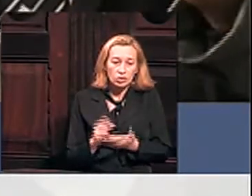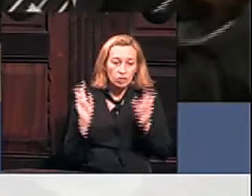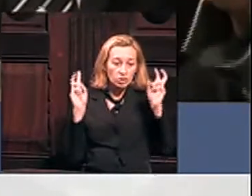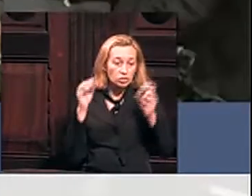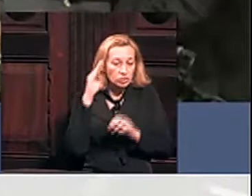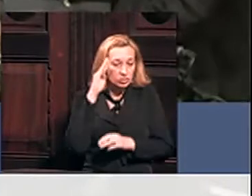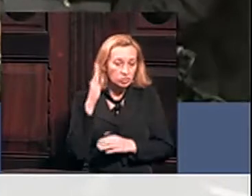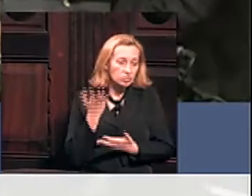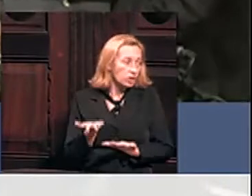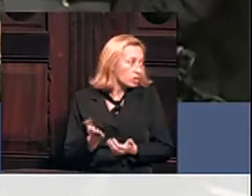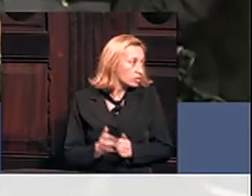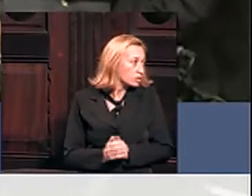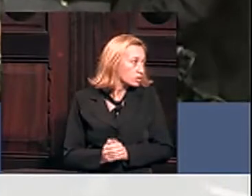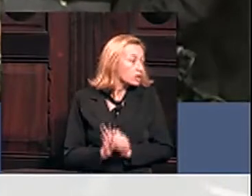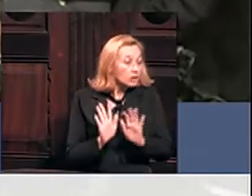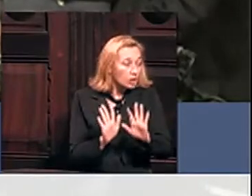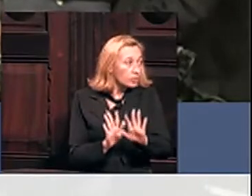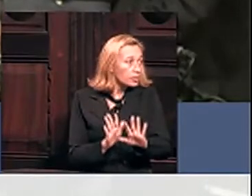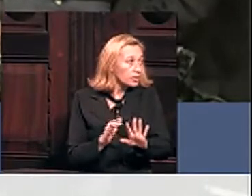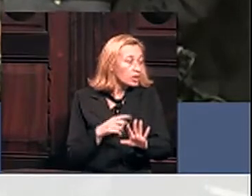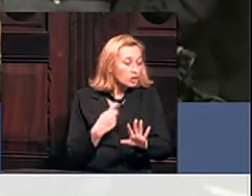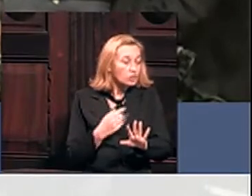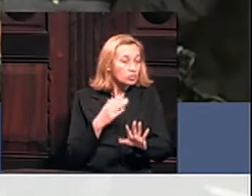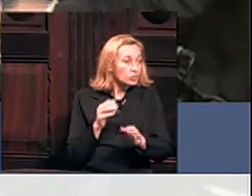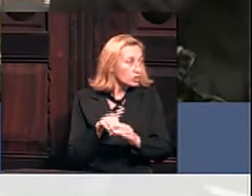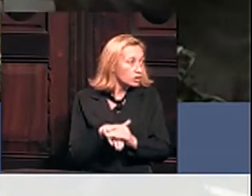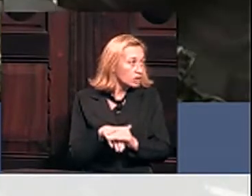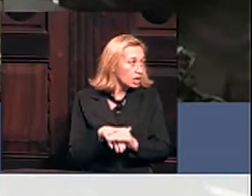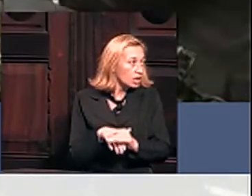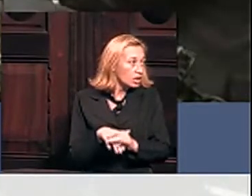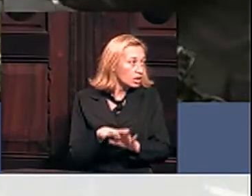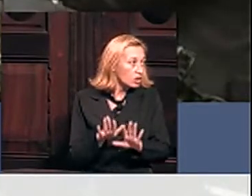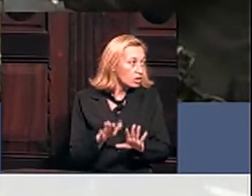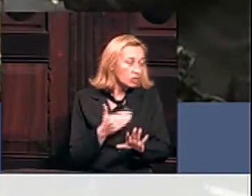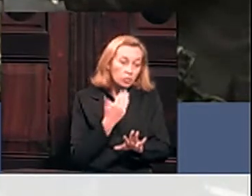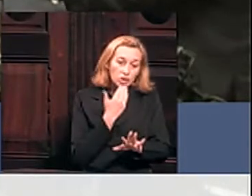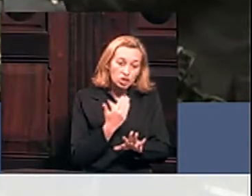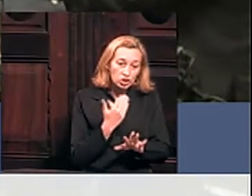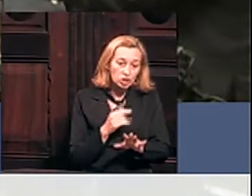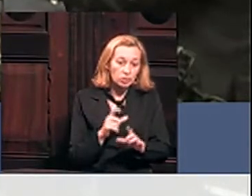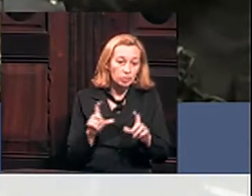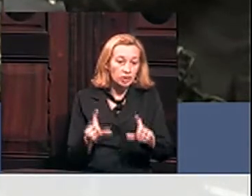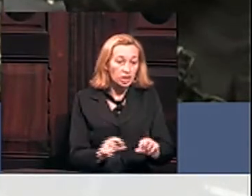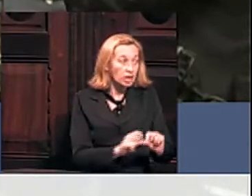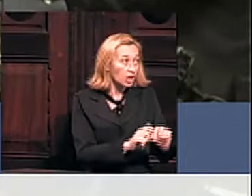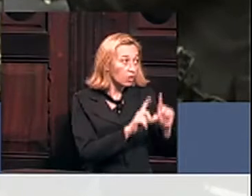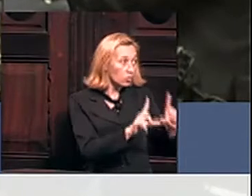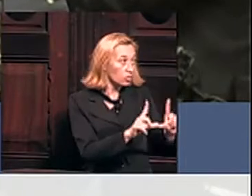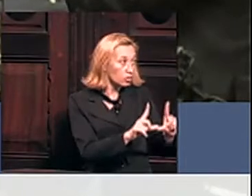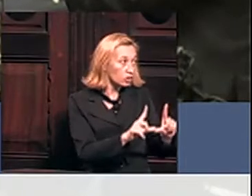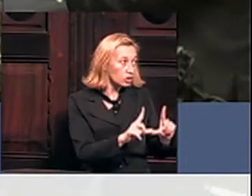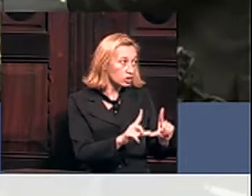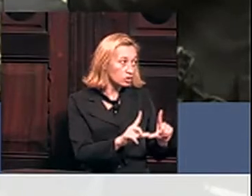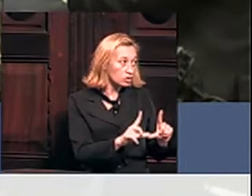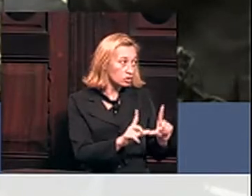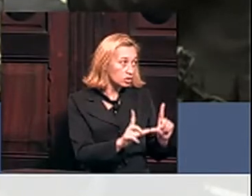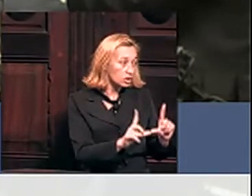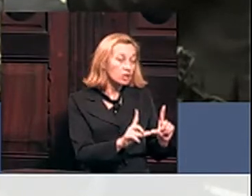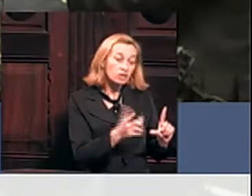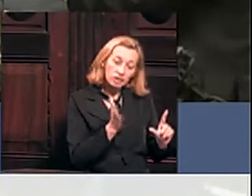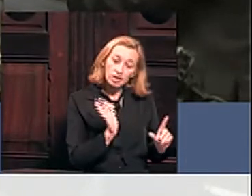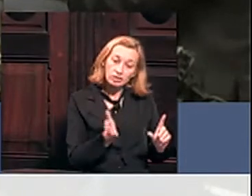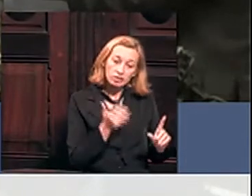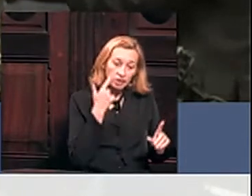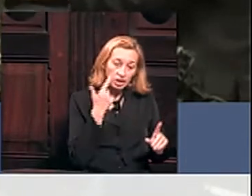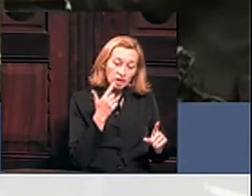Deputado Conte, nós iremos votar. Eu vou pedir depois a assessoria para pegar o vídeo e vou pegar a transcrição. Sem problema, com a